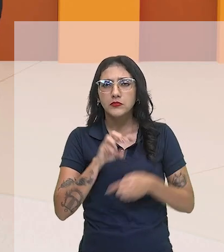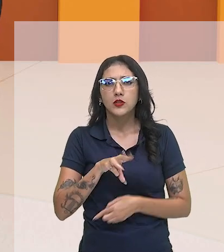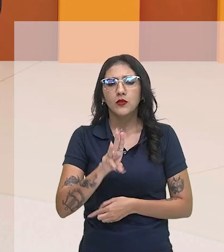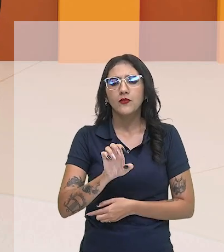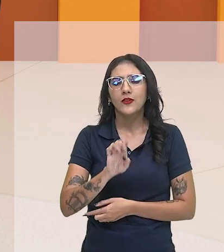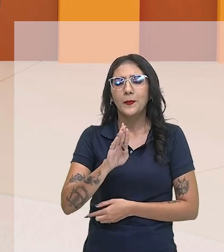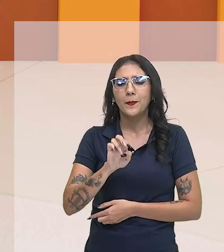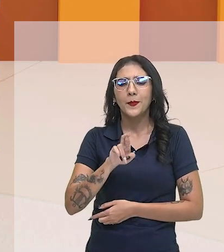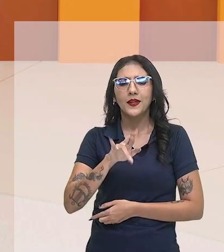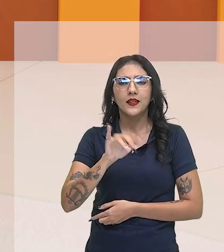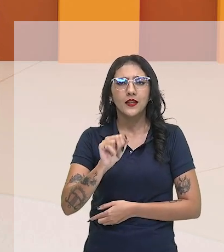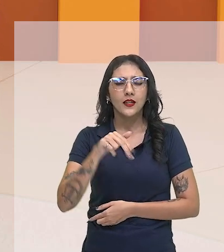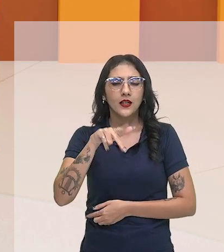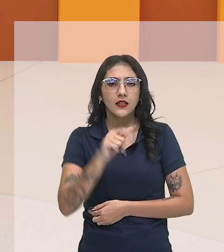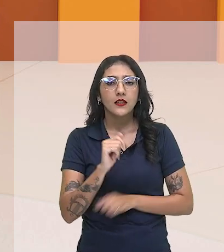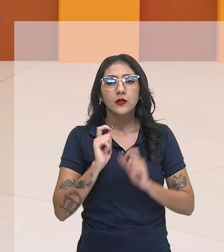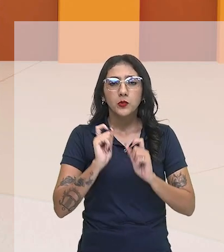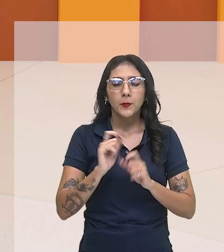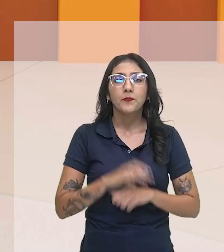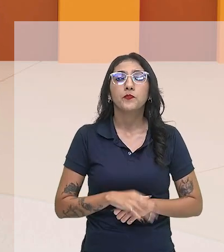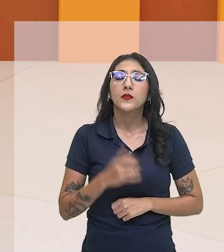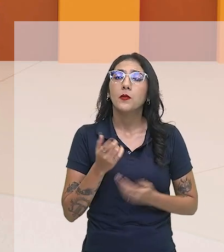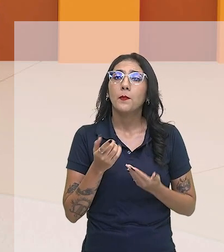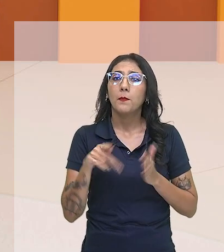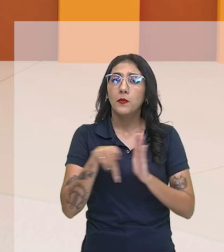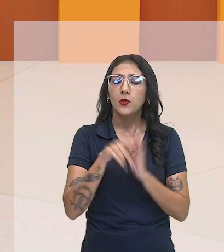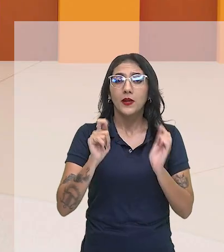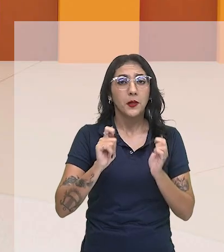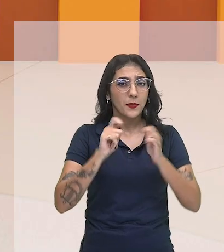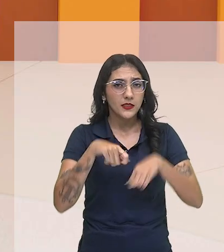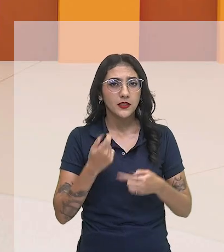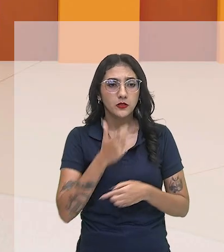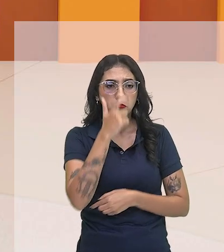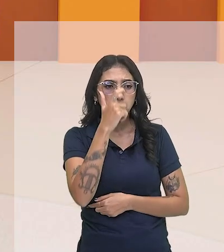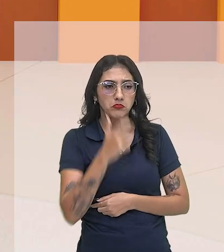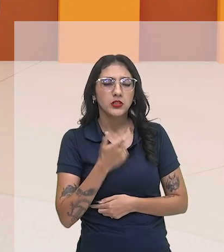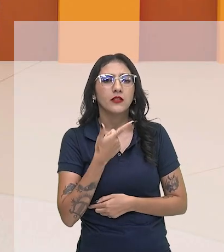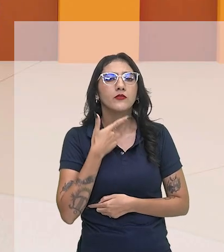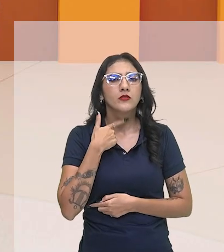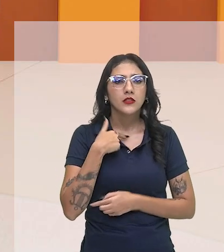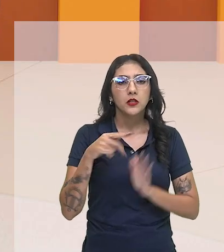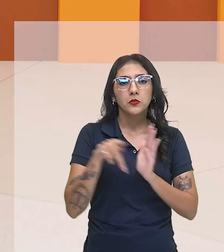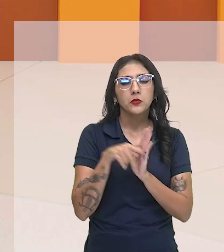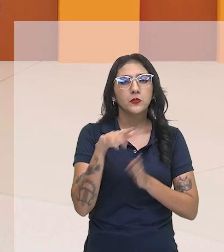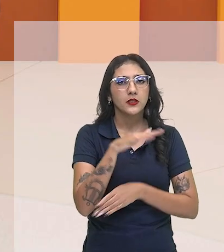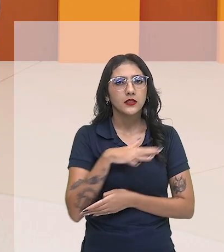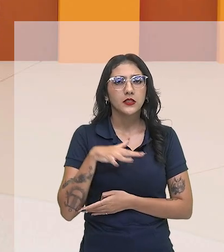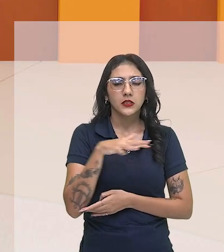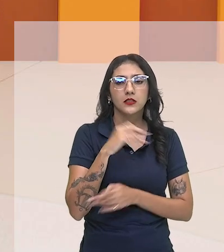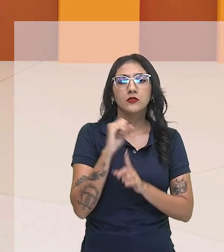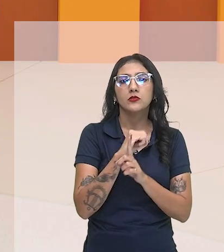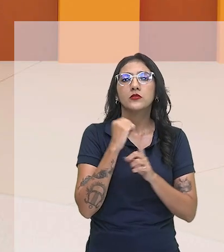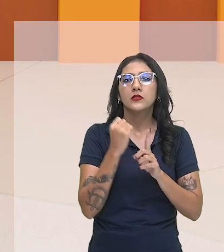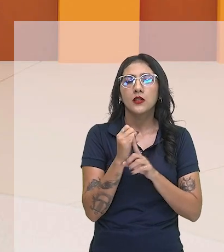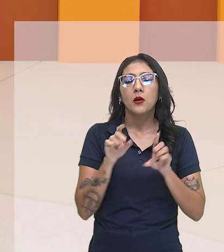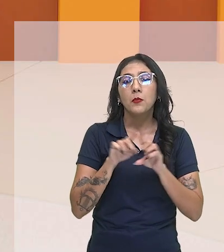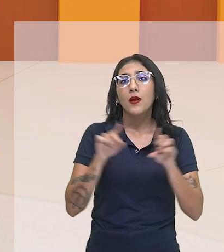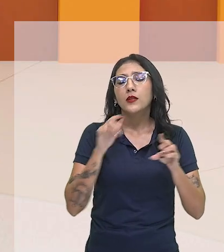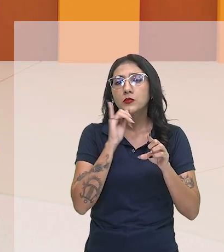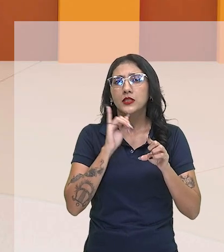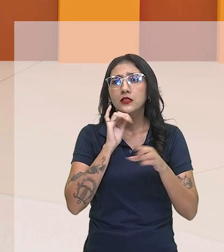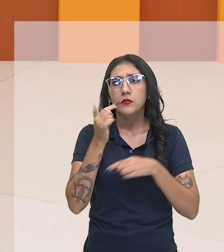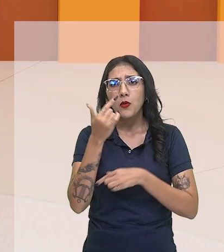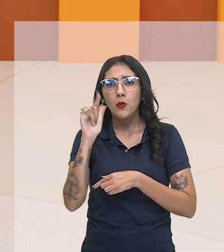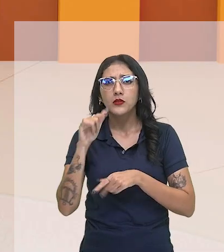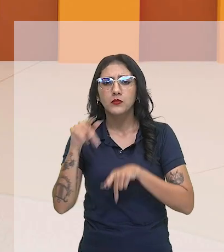com a possibilidade de impor sua própria vontade numa relação social, mesmo que haja resistência